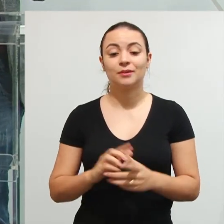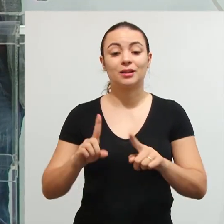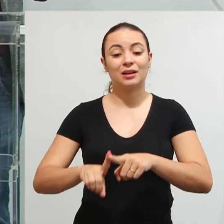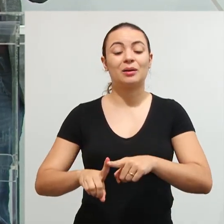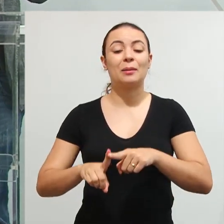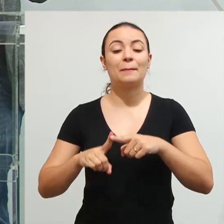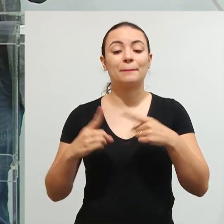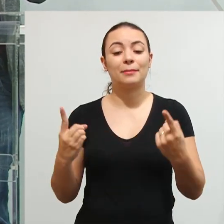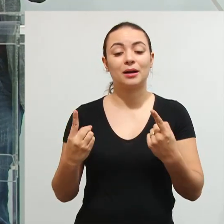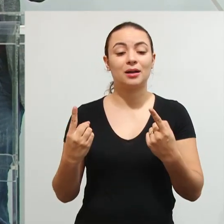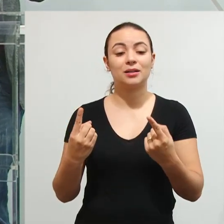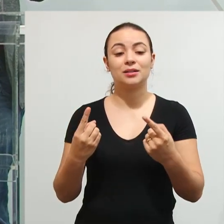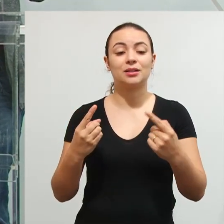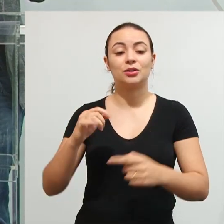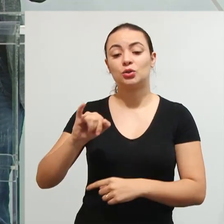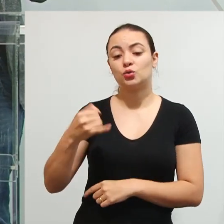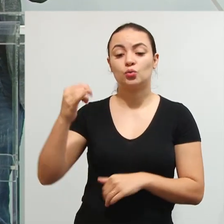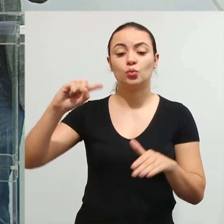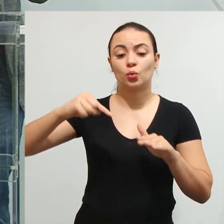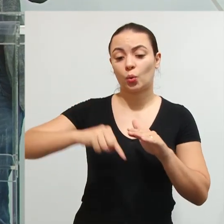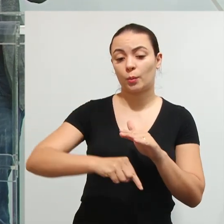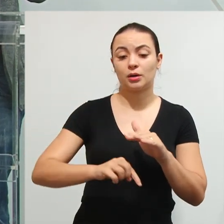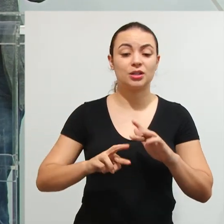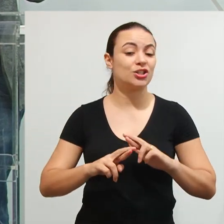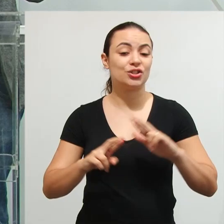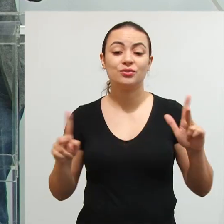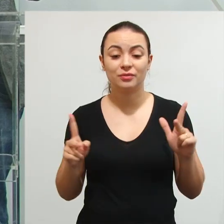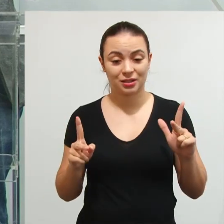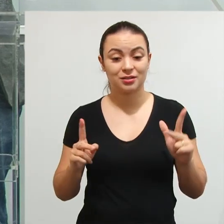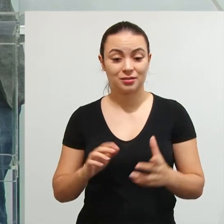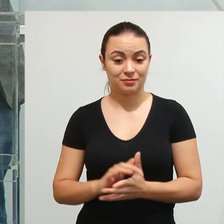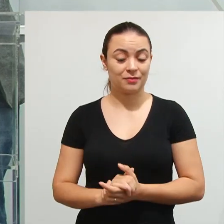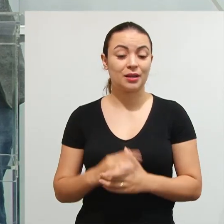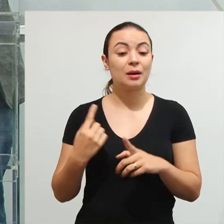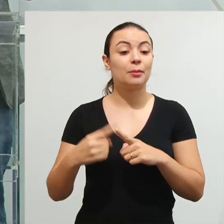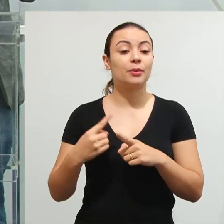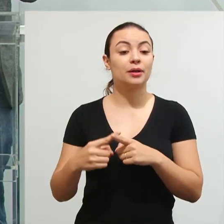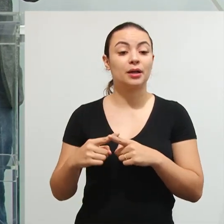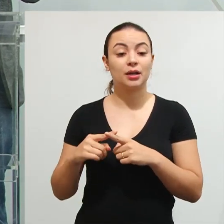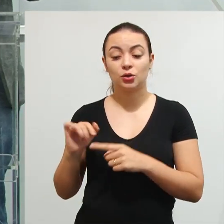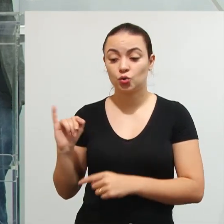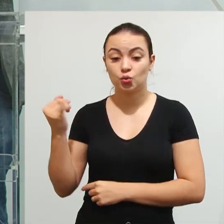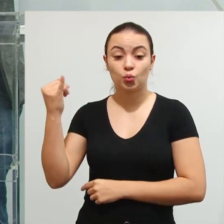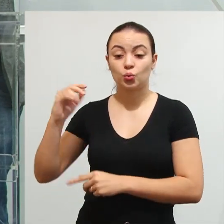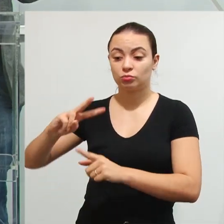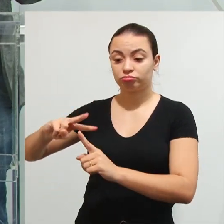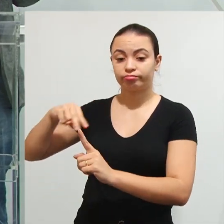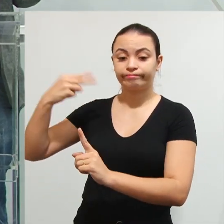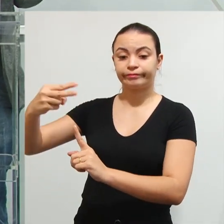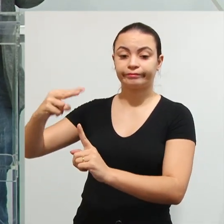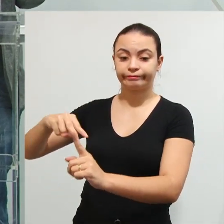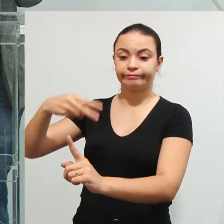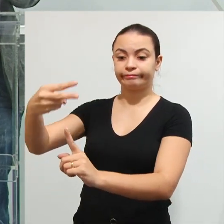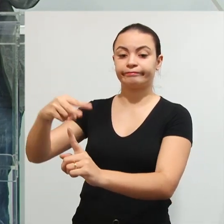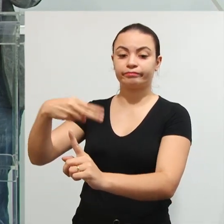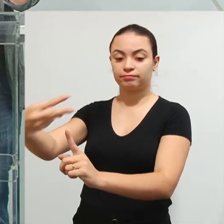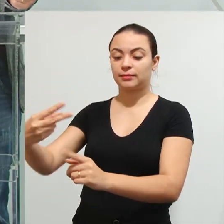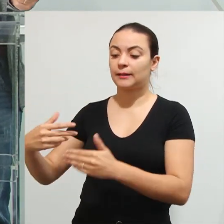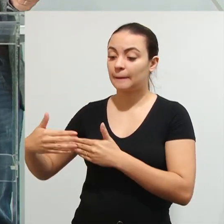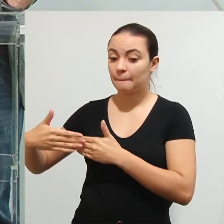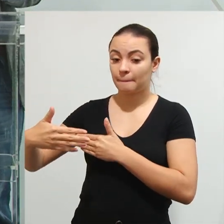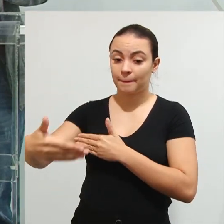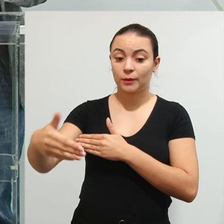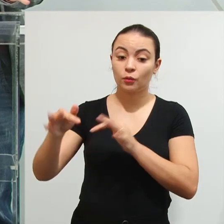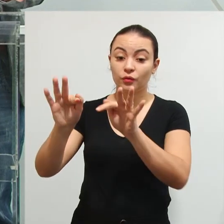focatalizar ele durante um ano vai ter o efeito do juro sobre juros então quando chegar no final do ano vai